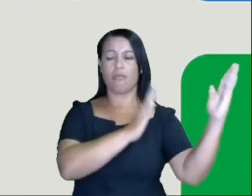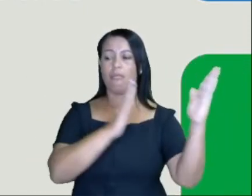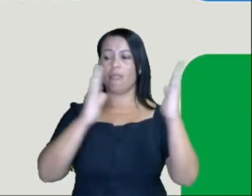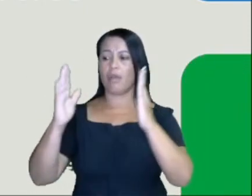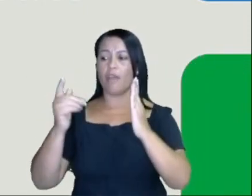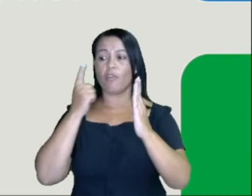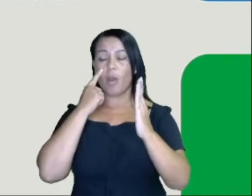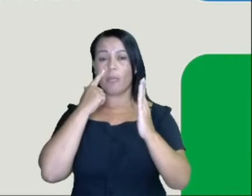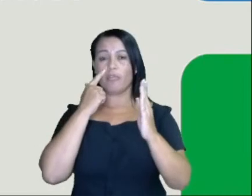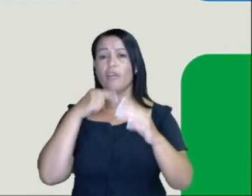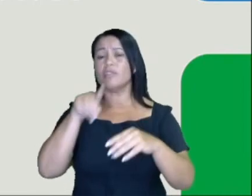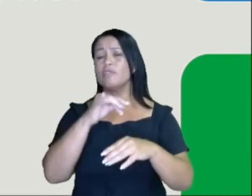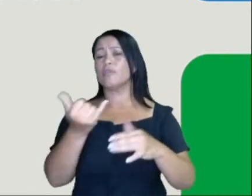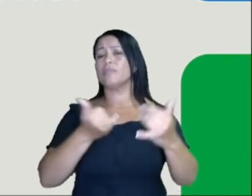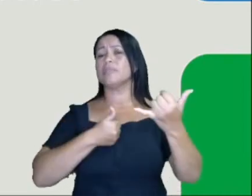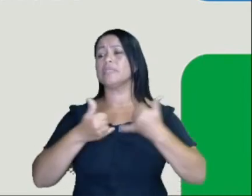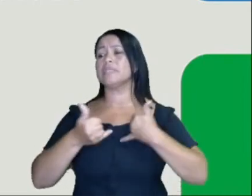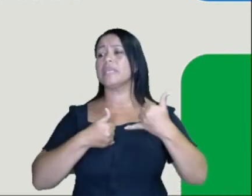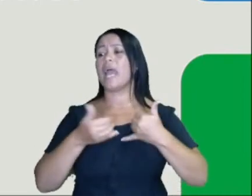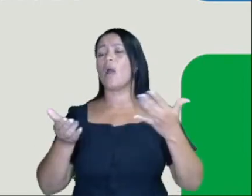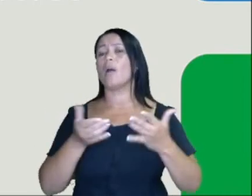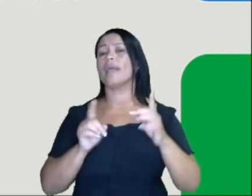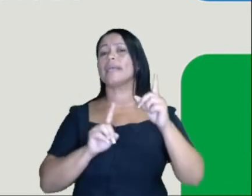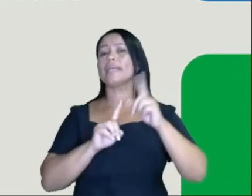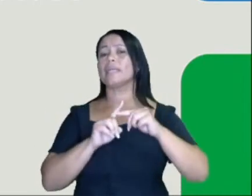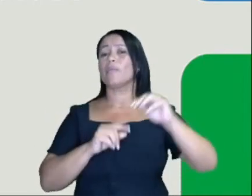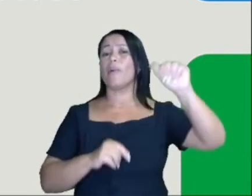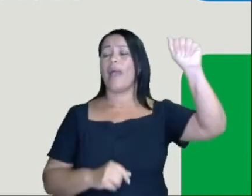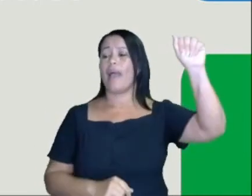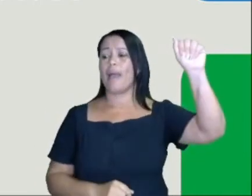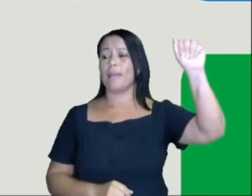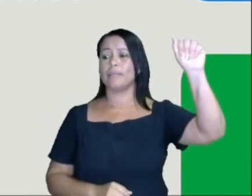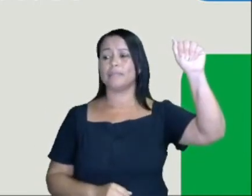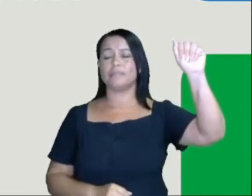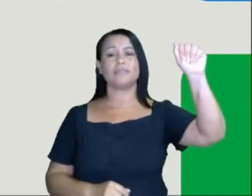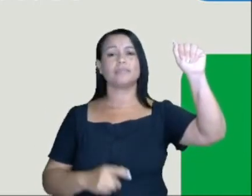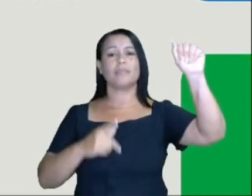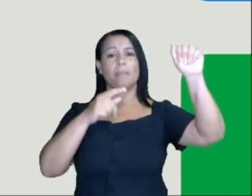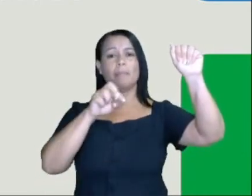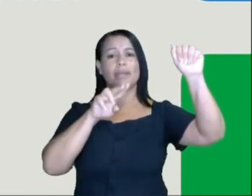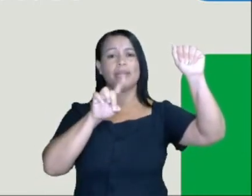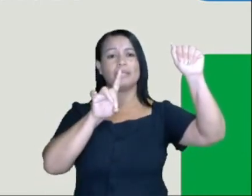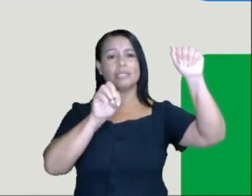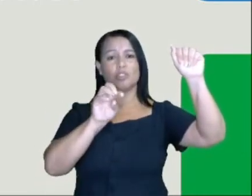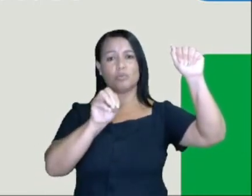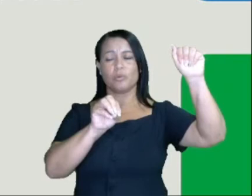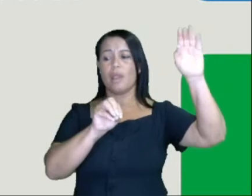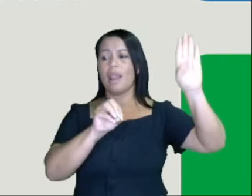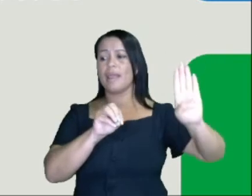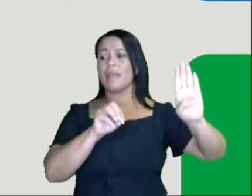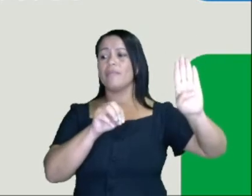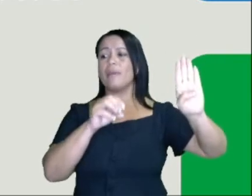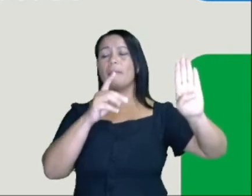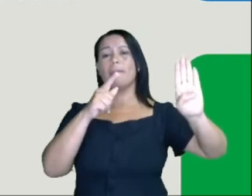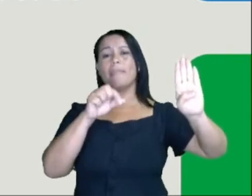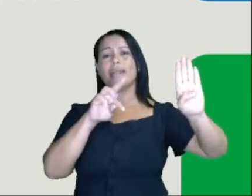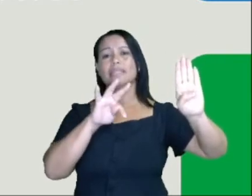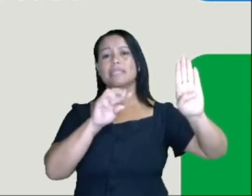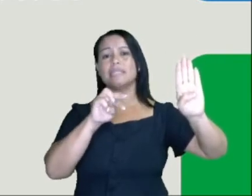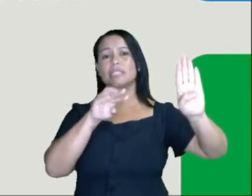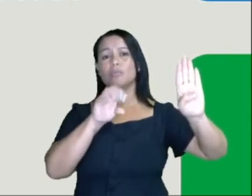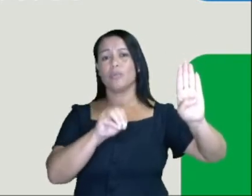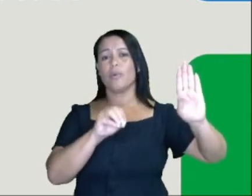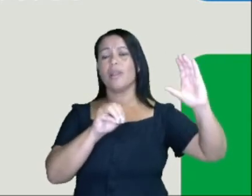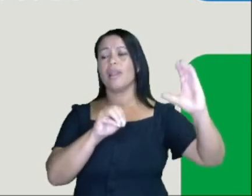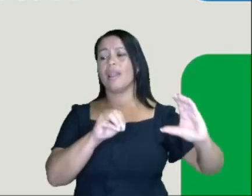me dizer que tipo de relação é. Tem uma letra A, predatismo, letra B, parasitismo,